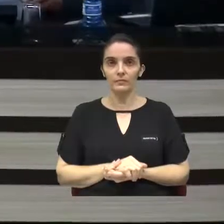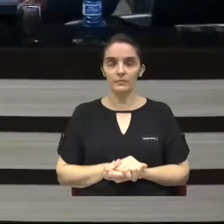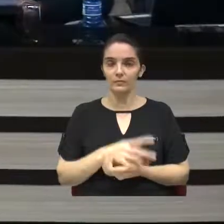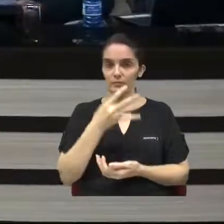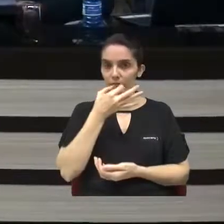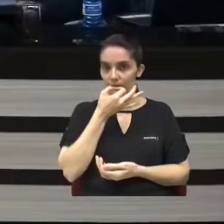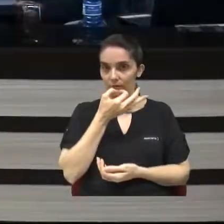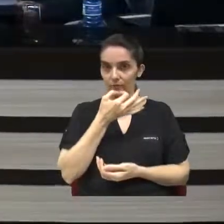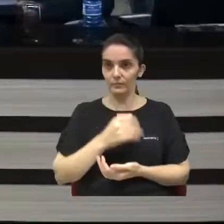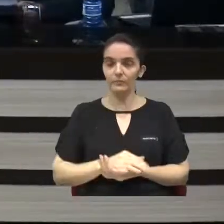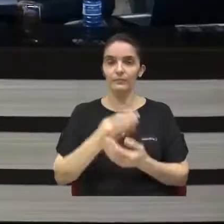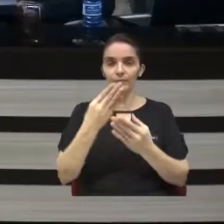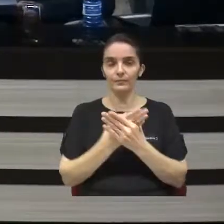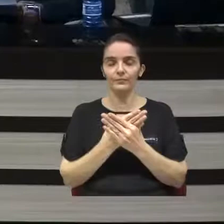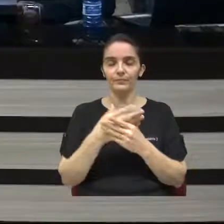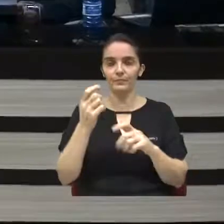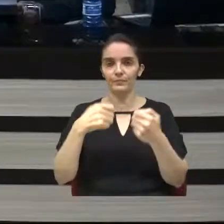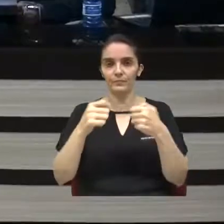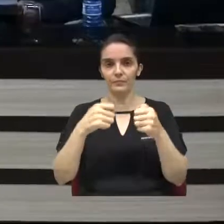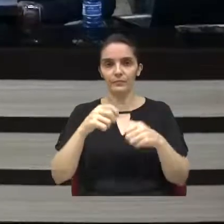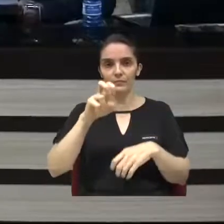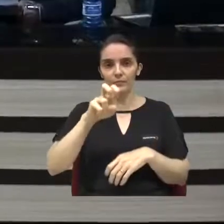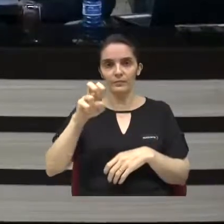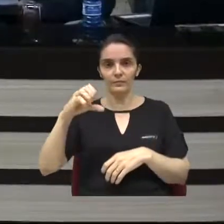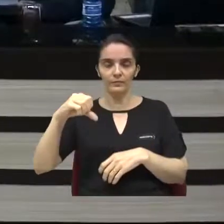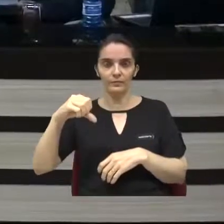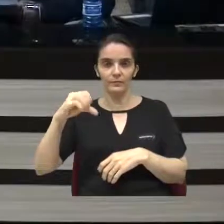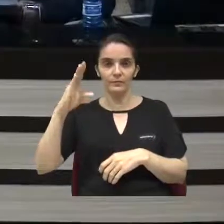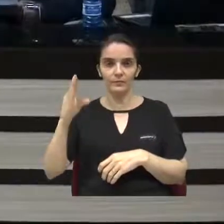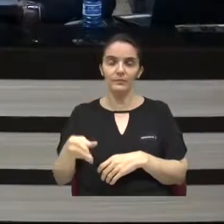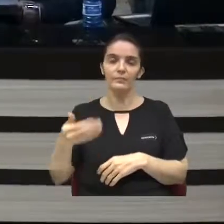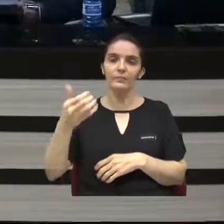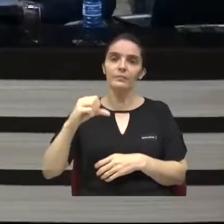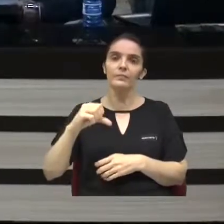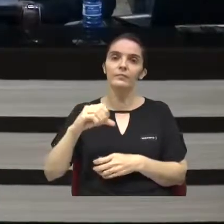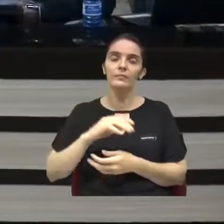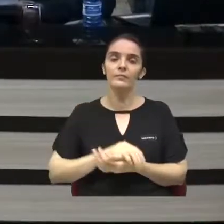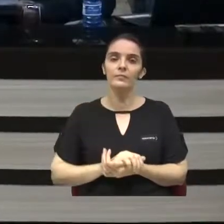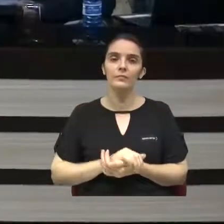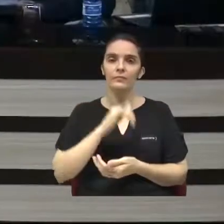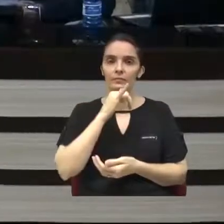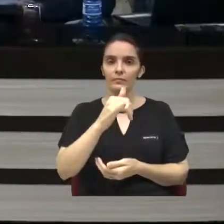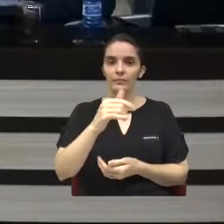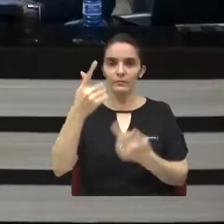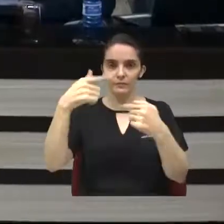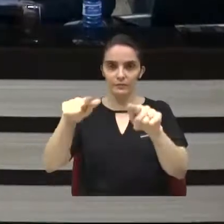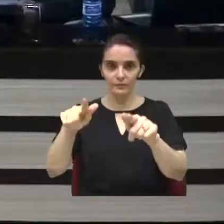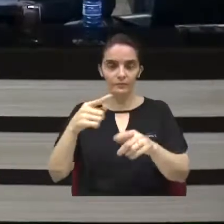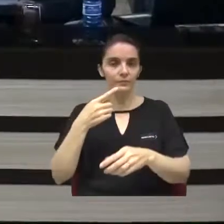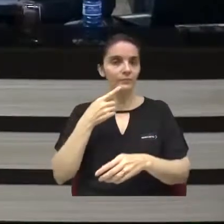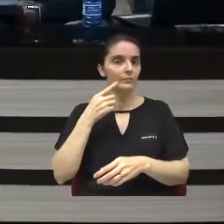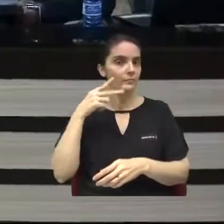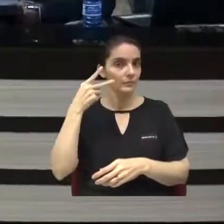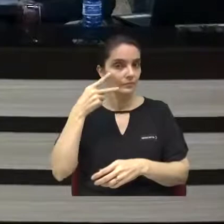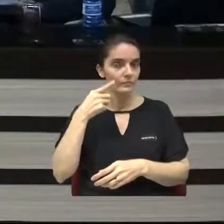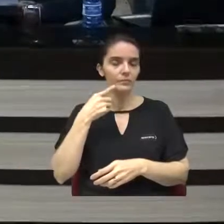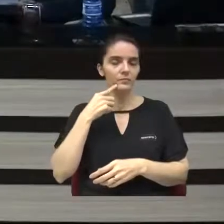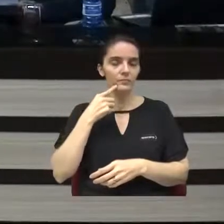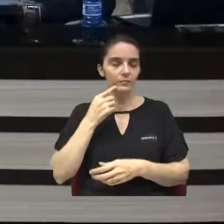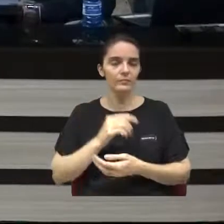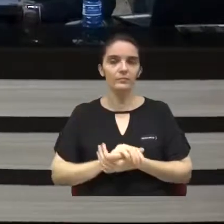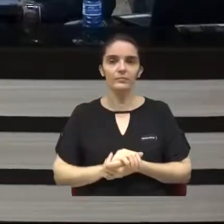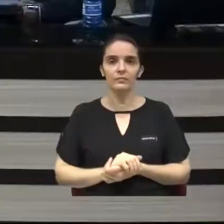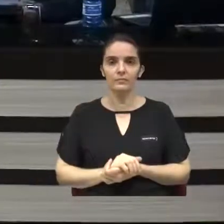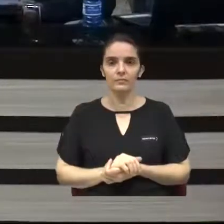Parecer. Processo administrativo 559/2019, denúncia contra o vereador Cleito Aparecido da Silva,